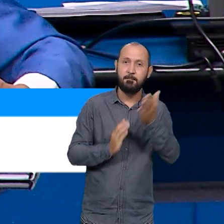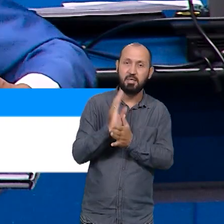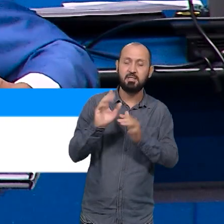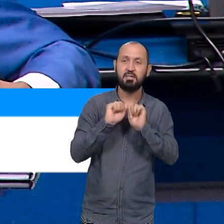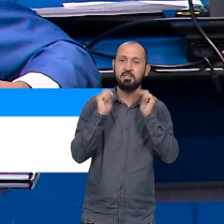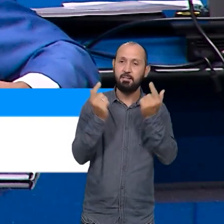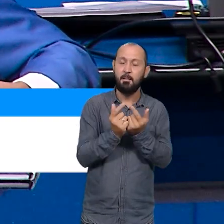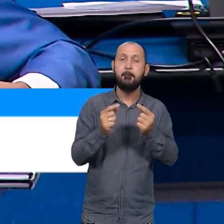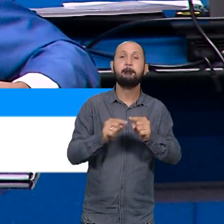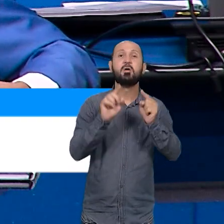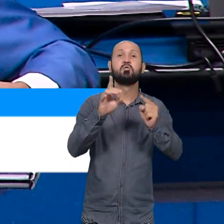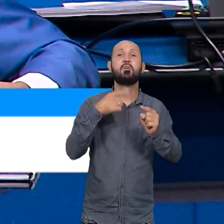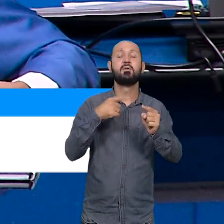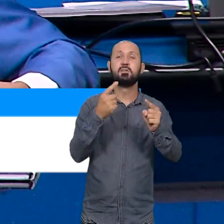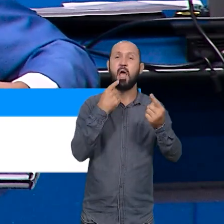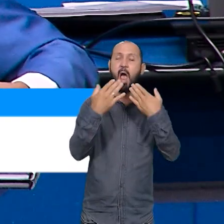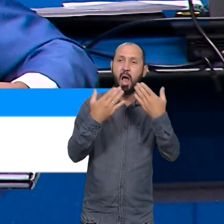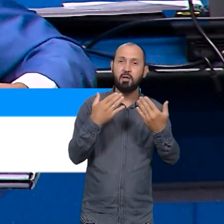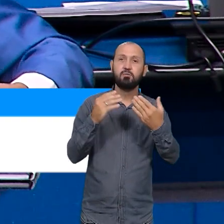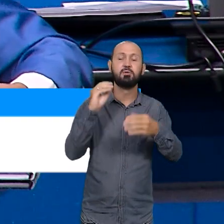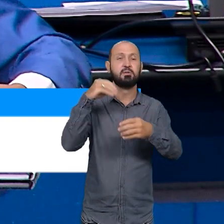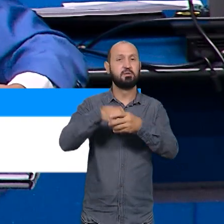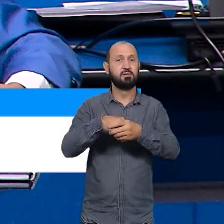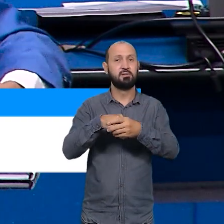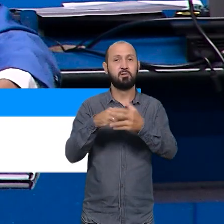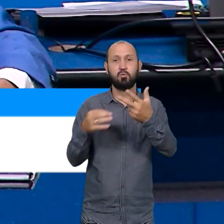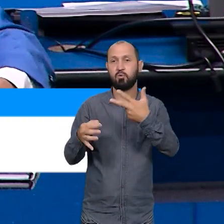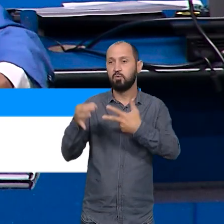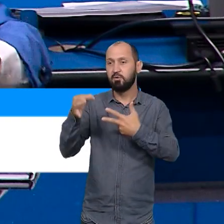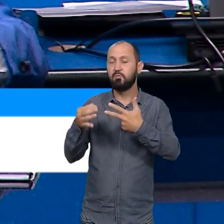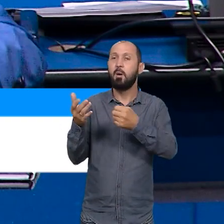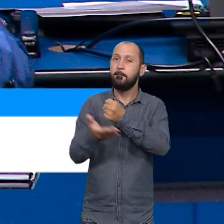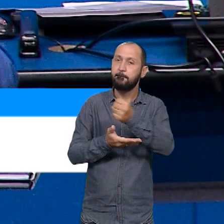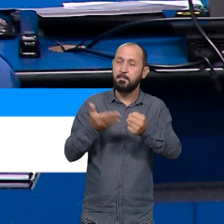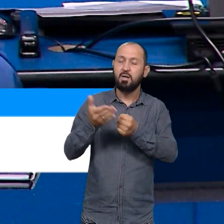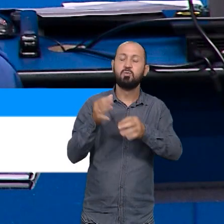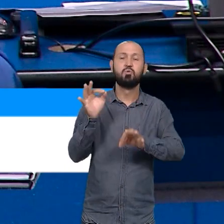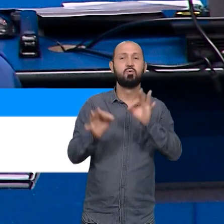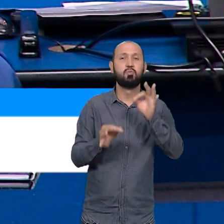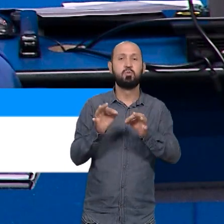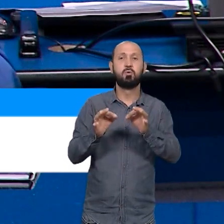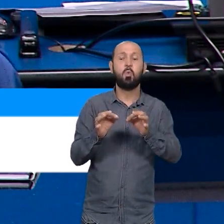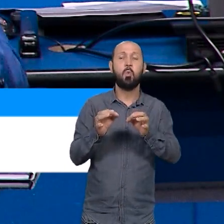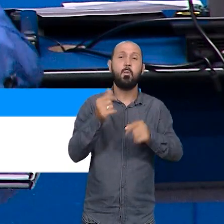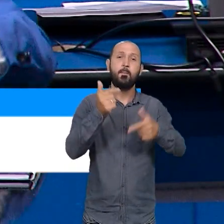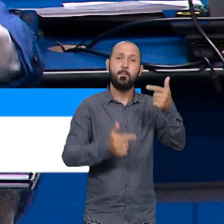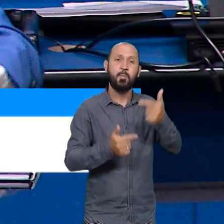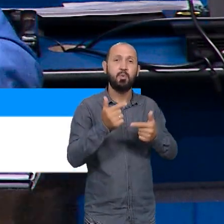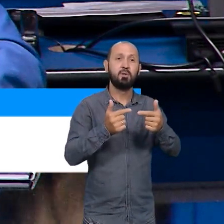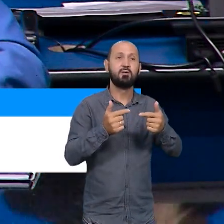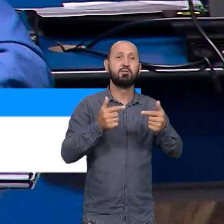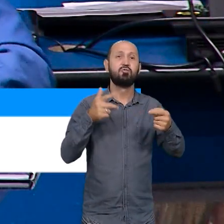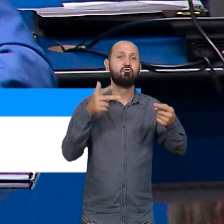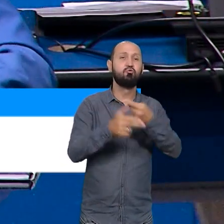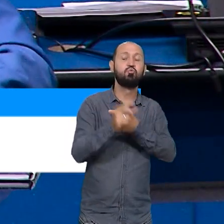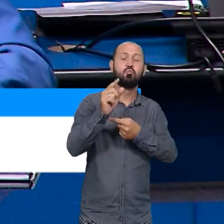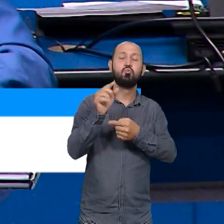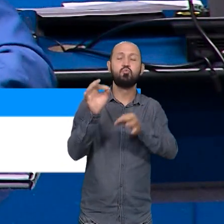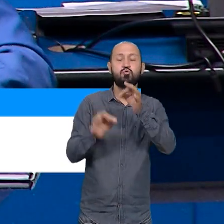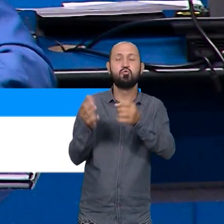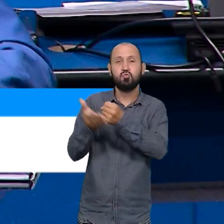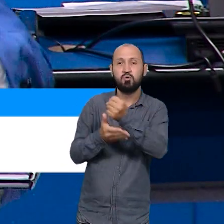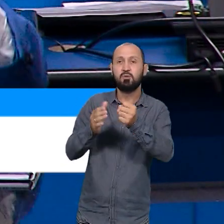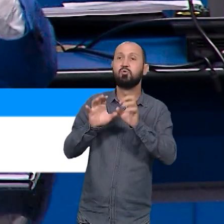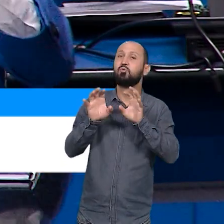Uma lei aprovada na Assembleia só vai ser questionada no Poder Judiciário se for com fundamento jurídico. O fundamento político não derruba